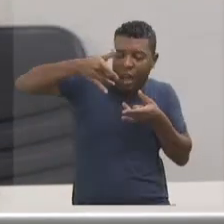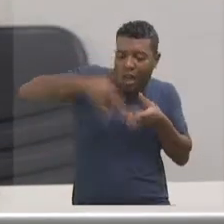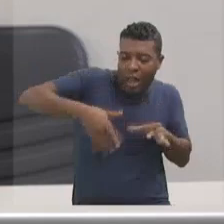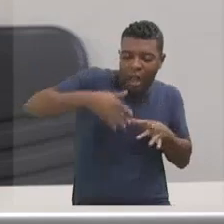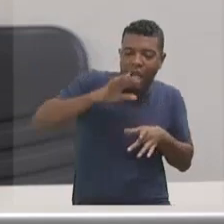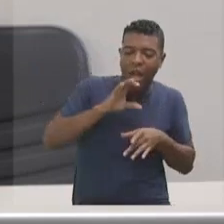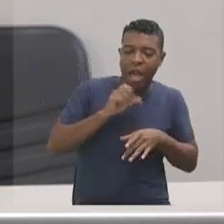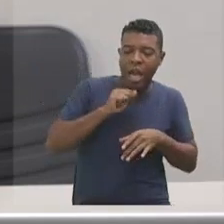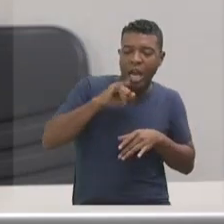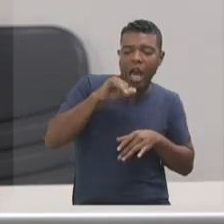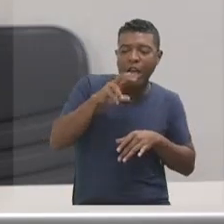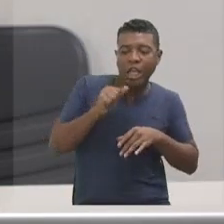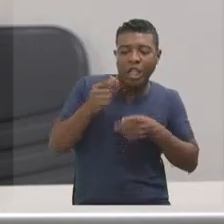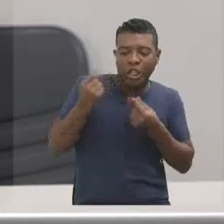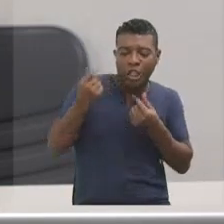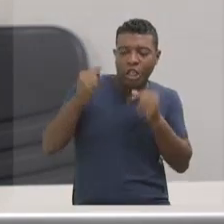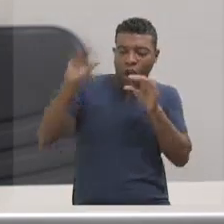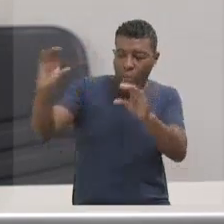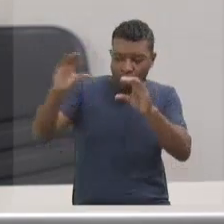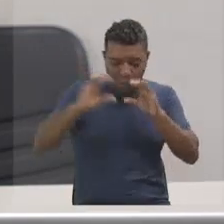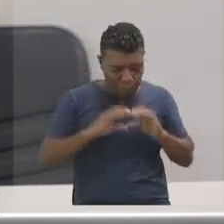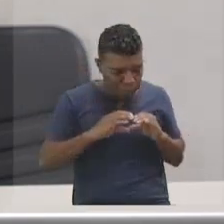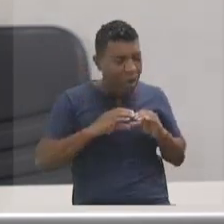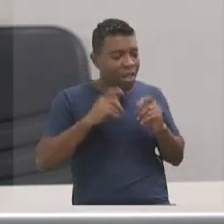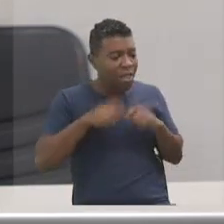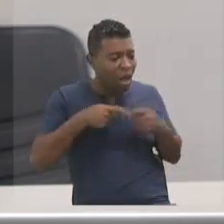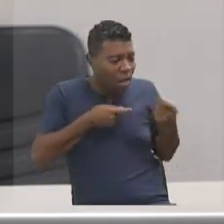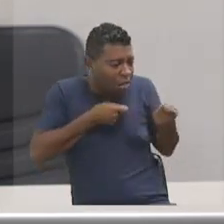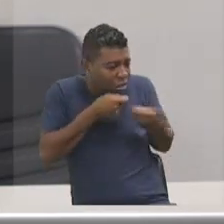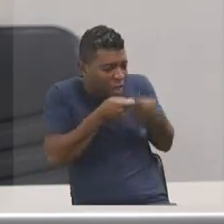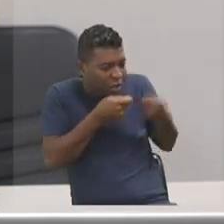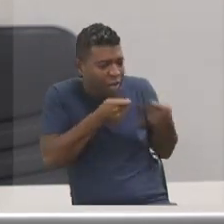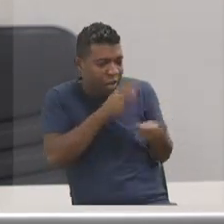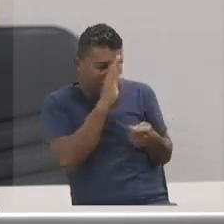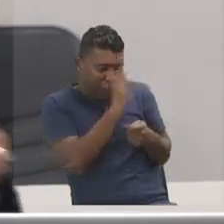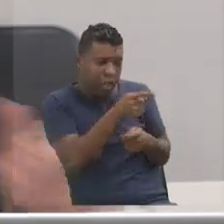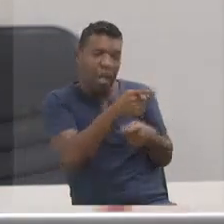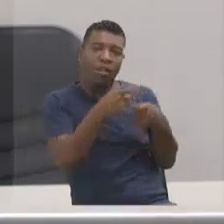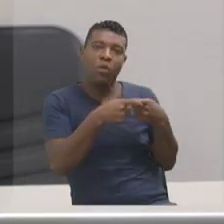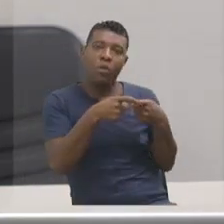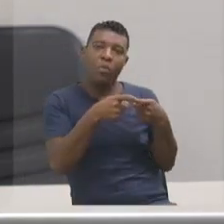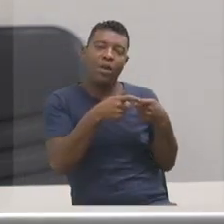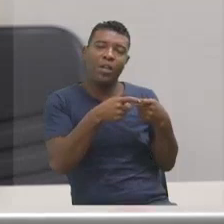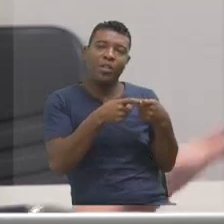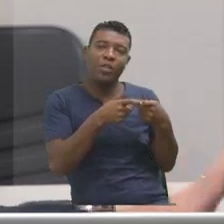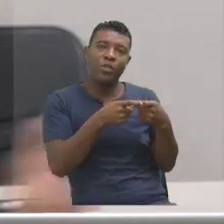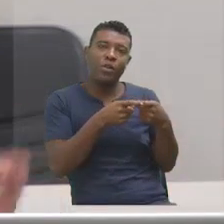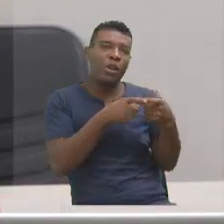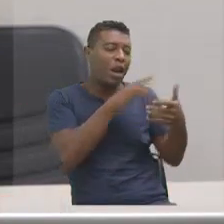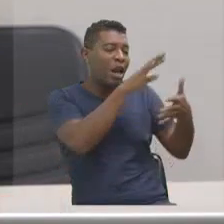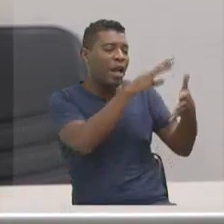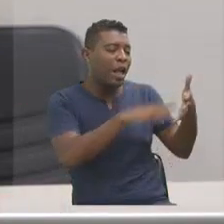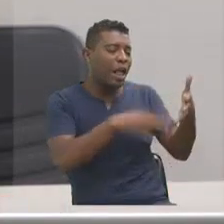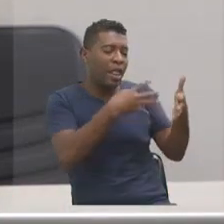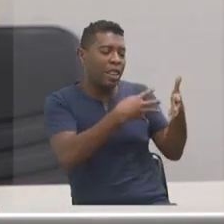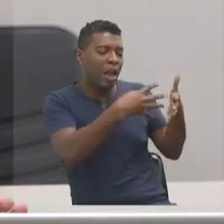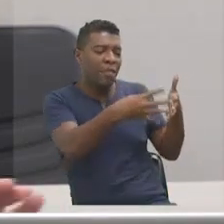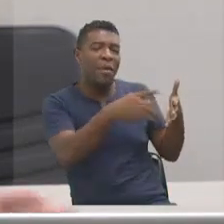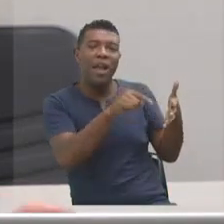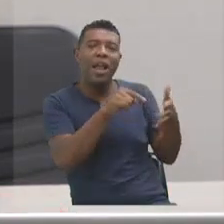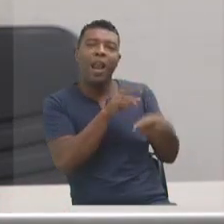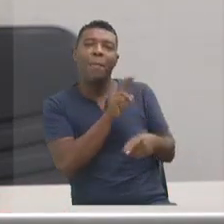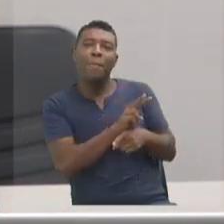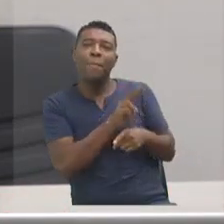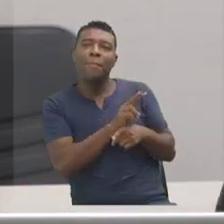o fluxo de caixa e vai poder negociar diretamente com o prestador uma tabela diferenciada a gente tá dando previsibilidade Então